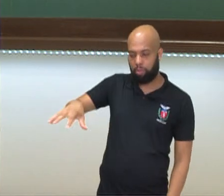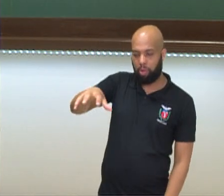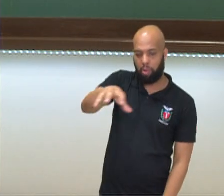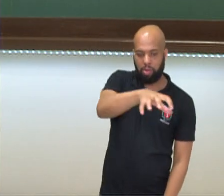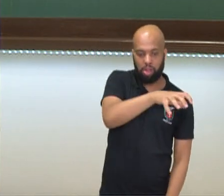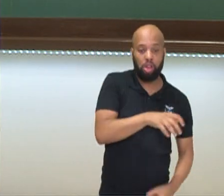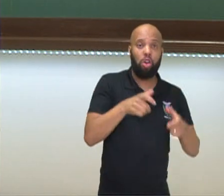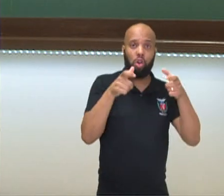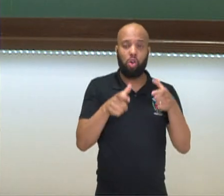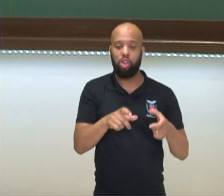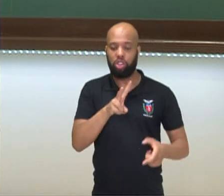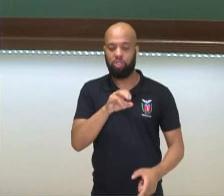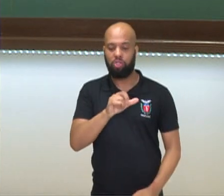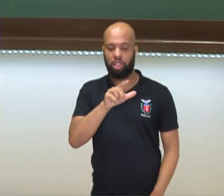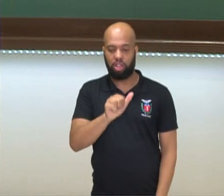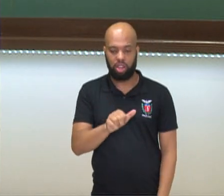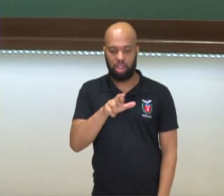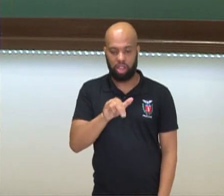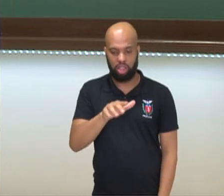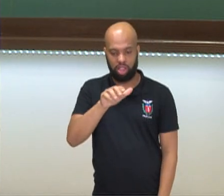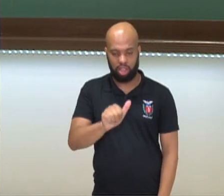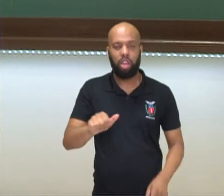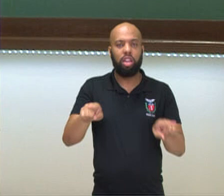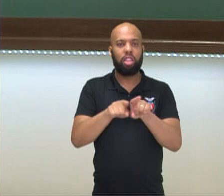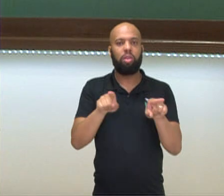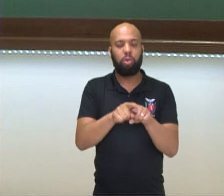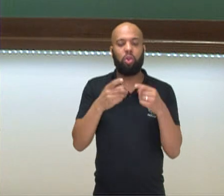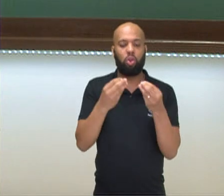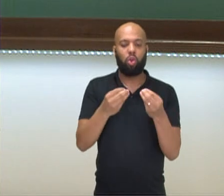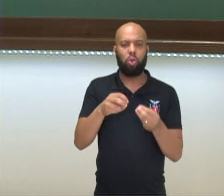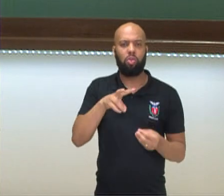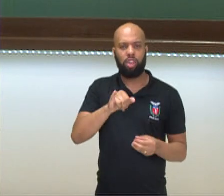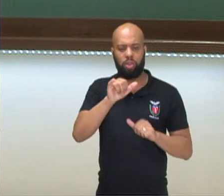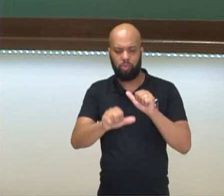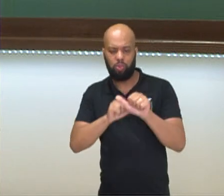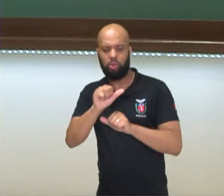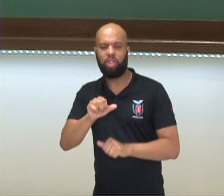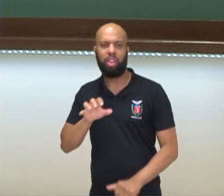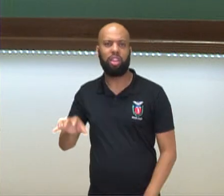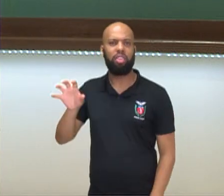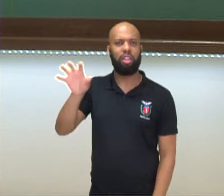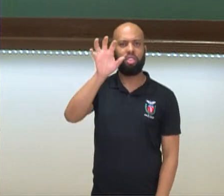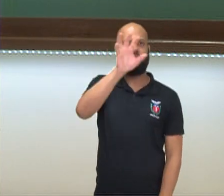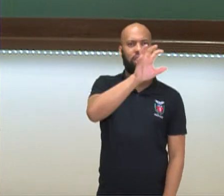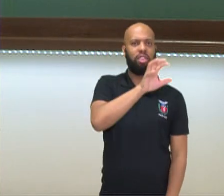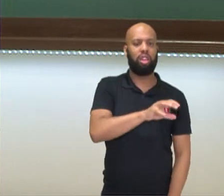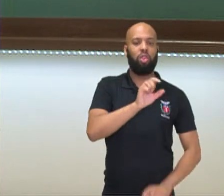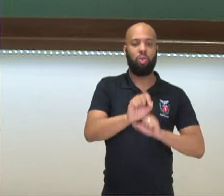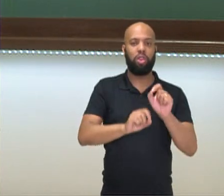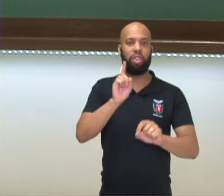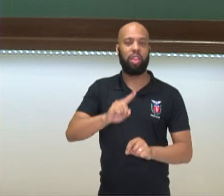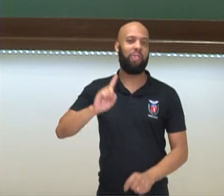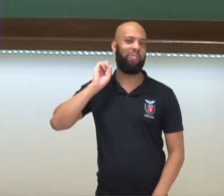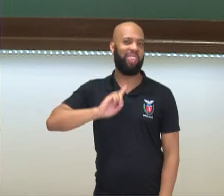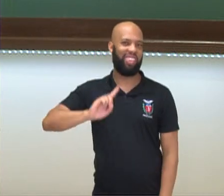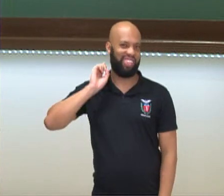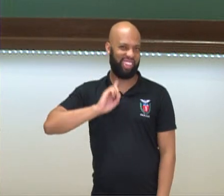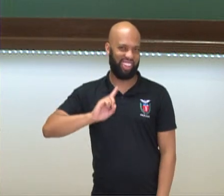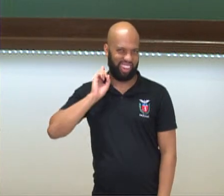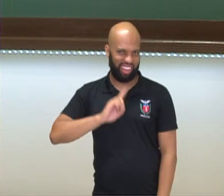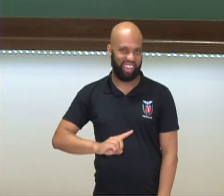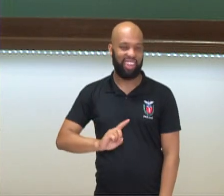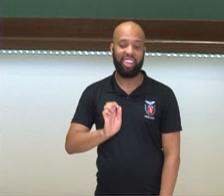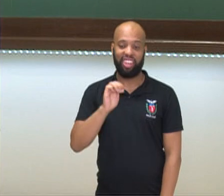Vila Rica e como vai transformar, inclusive, essa região de Vila Rica em Minas Gerais. Quem